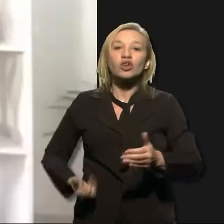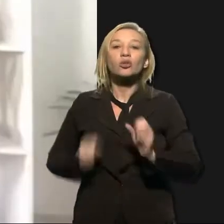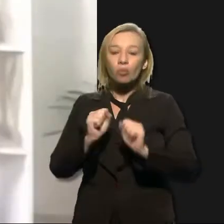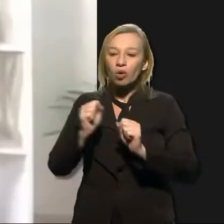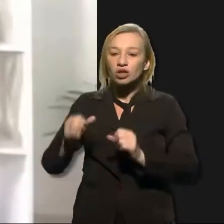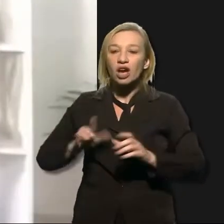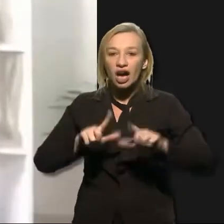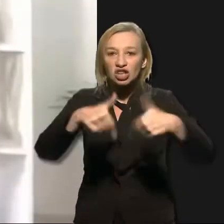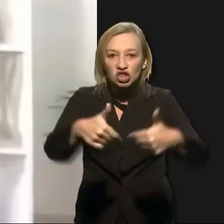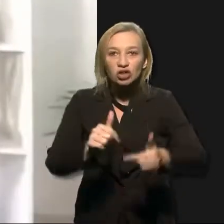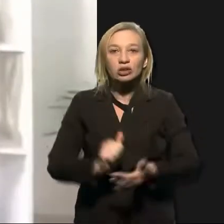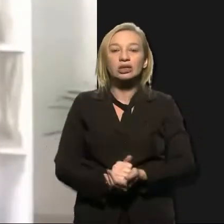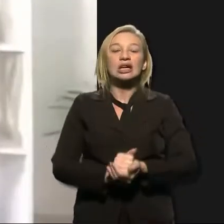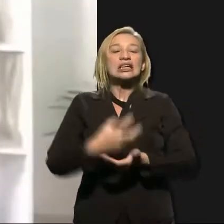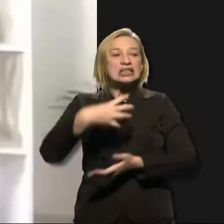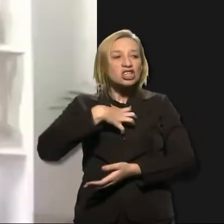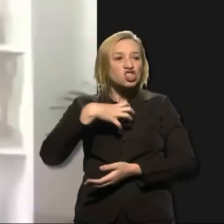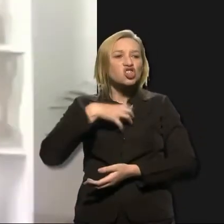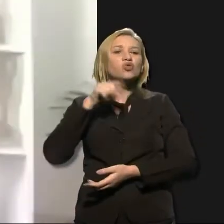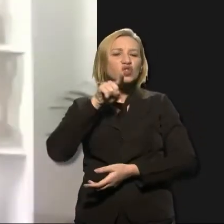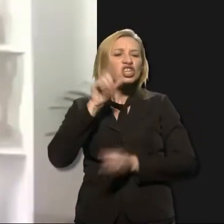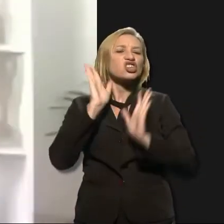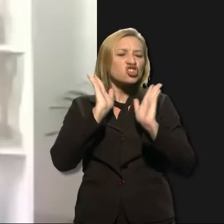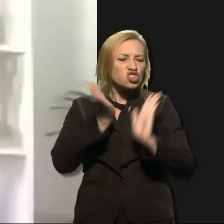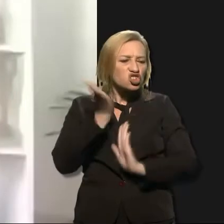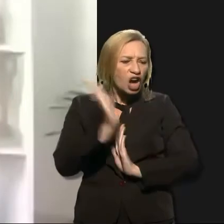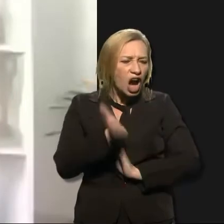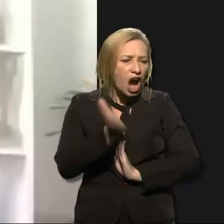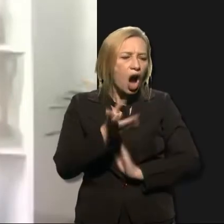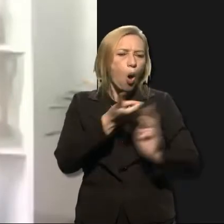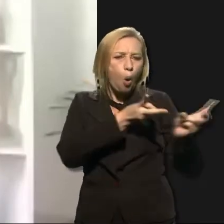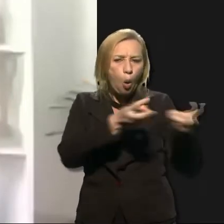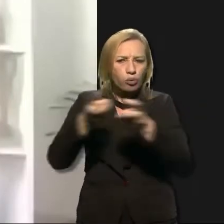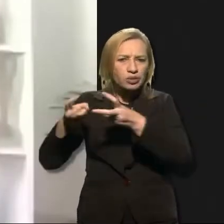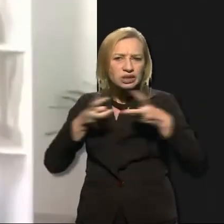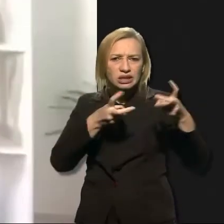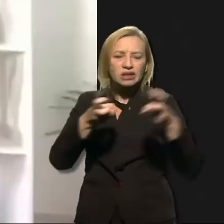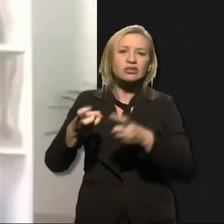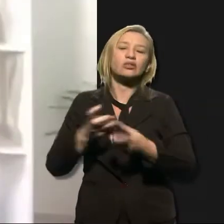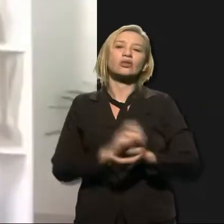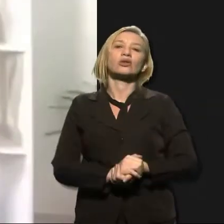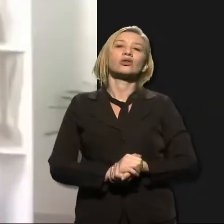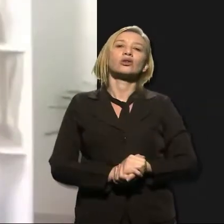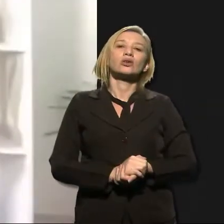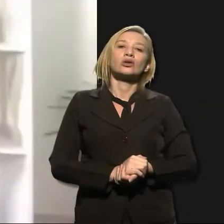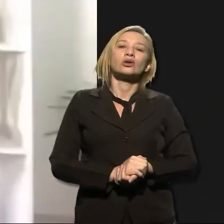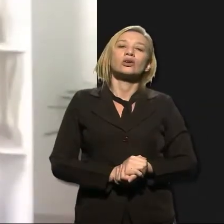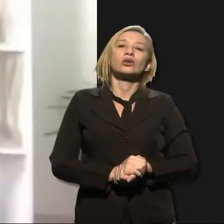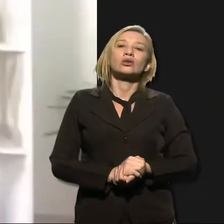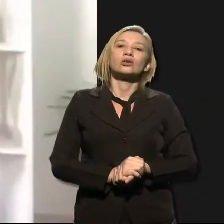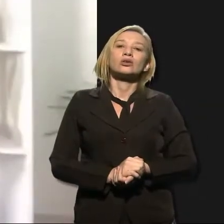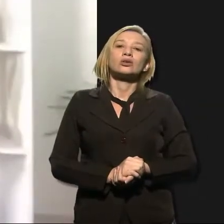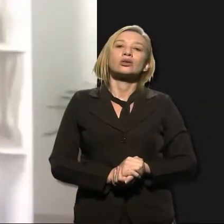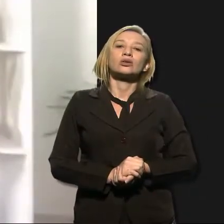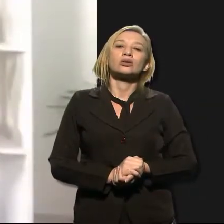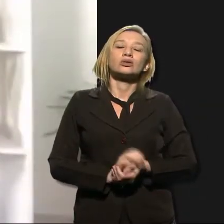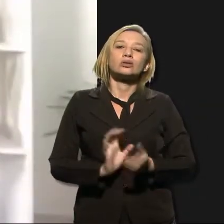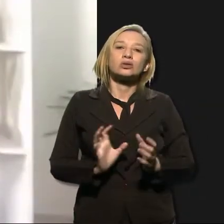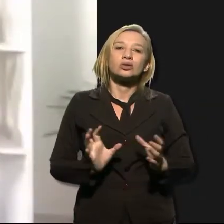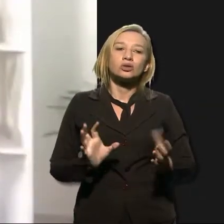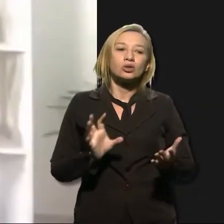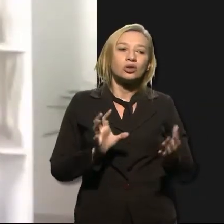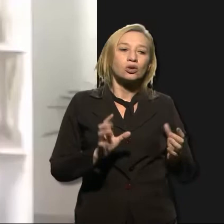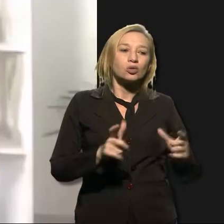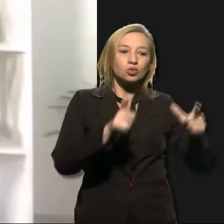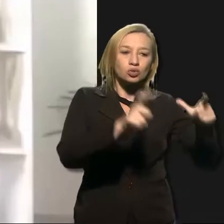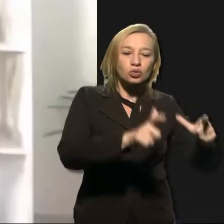por onde o governo pode caminhar. Então, nesse sentido, você já observar os equipamentos públicos